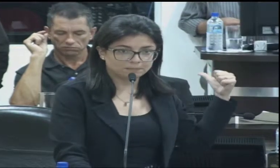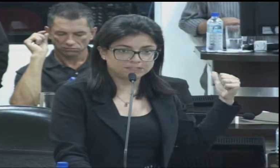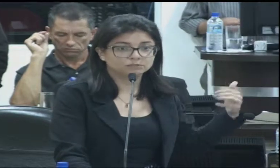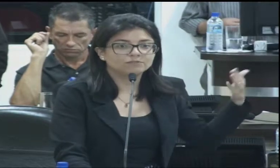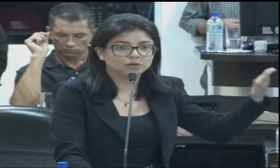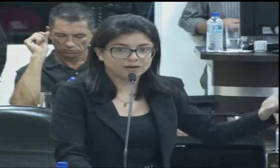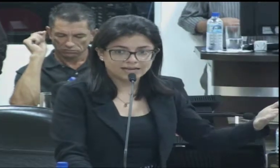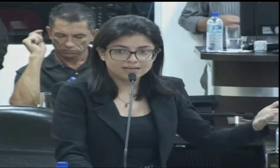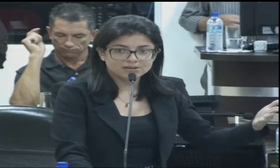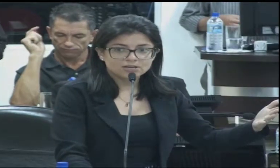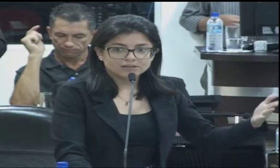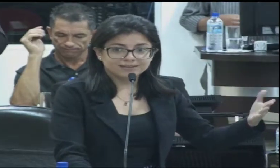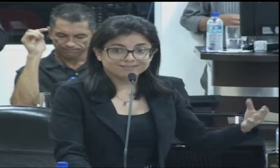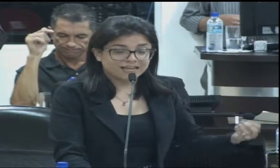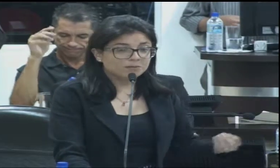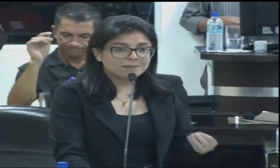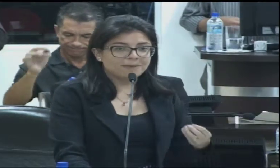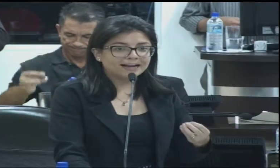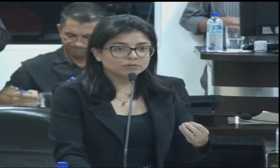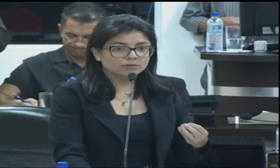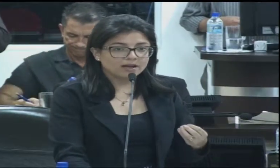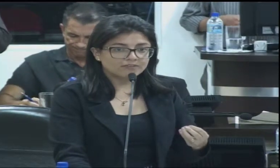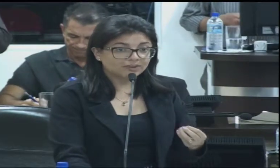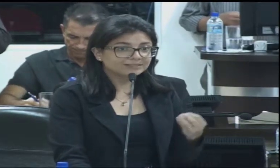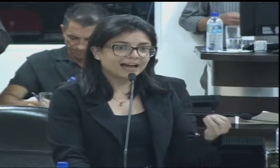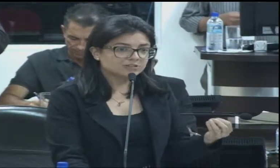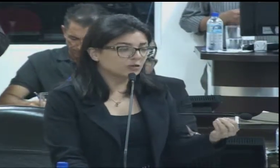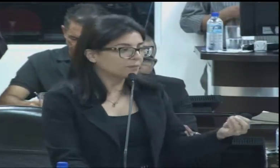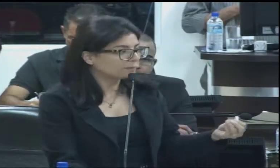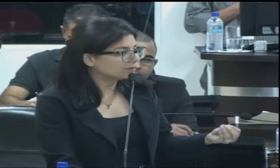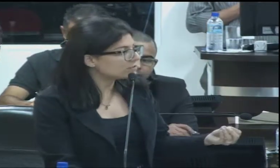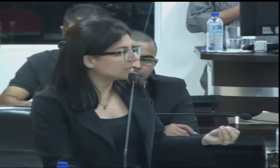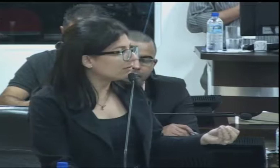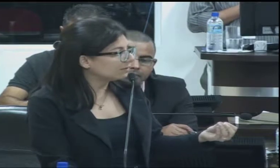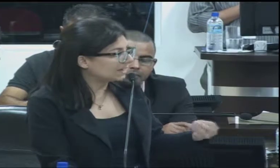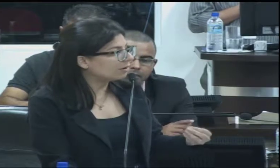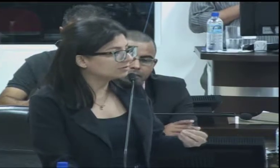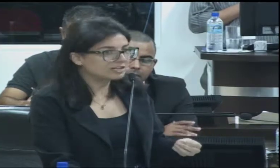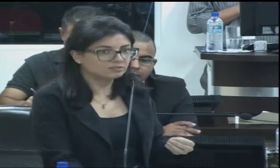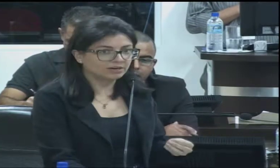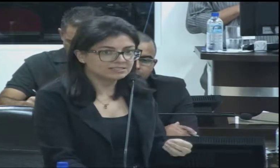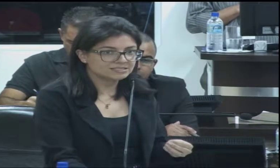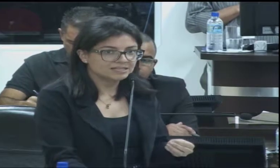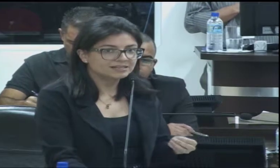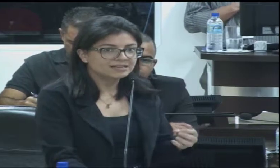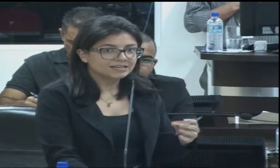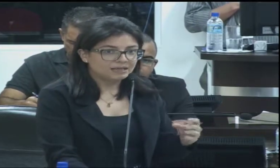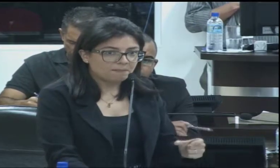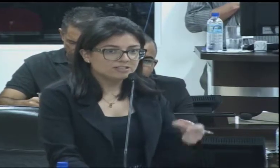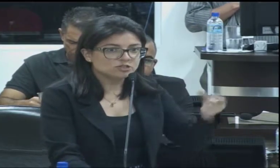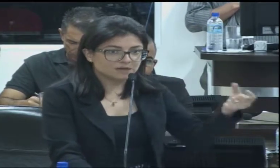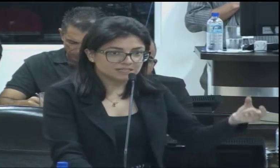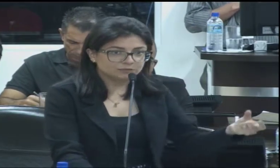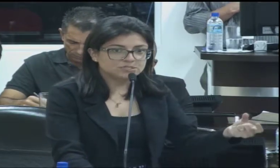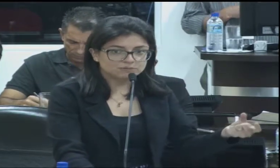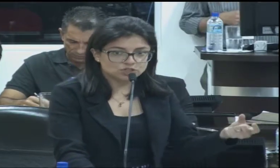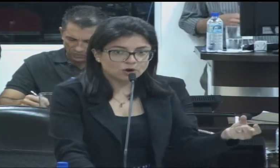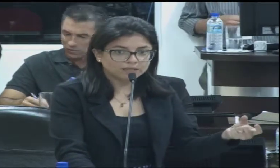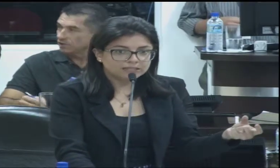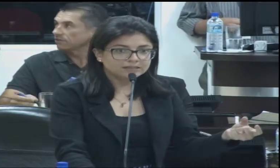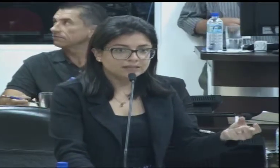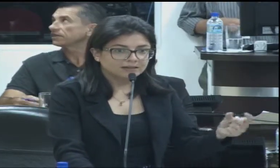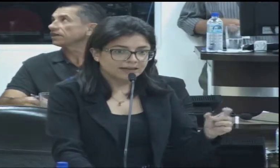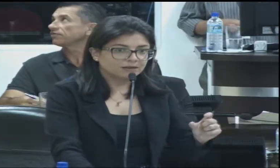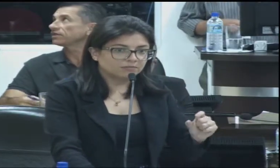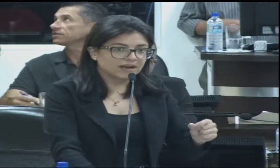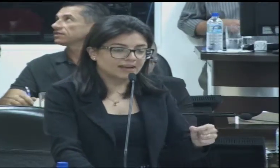que ele já apresentou e virou lei, que tem um impacto fantástico para o profissional liberal da advocacia, que depende de passar no exame de